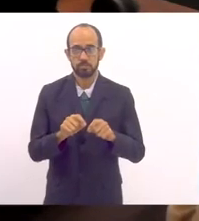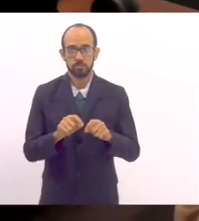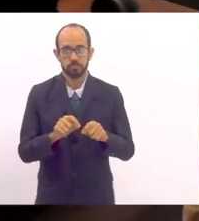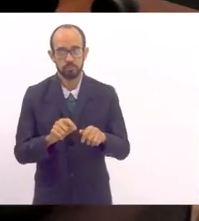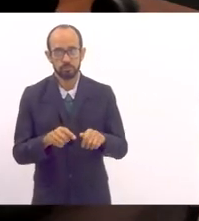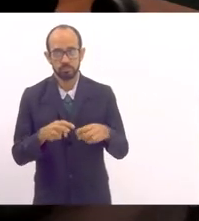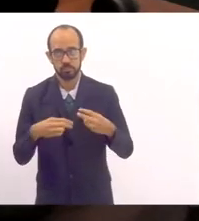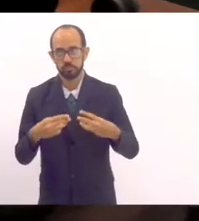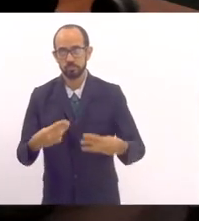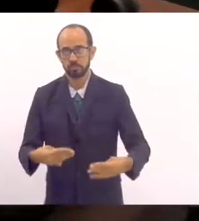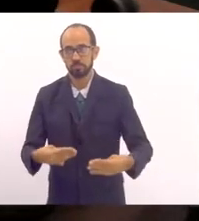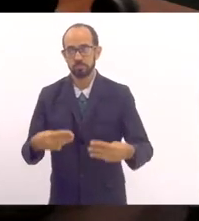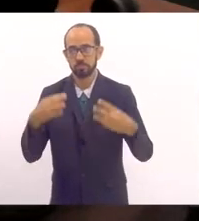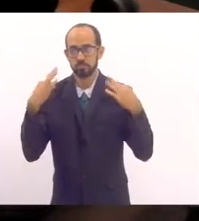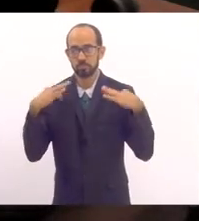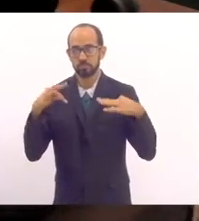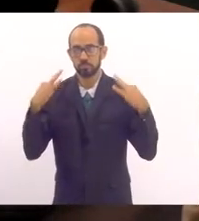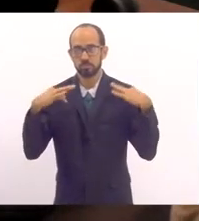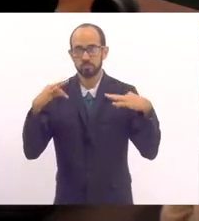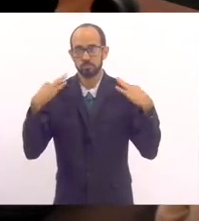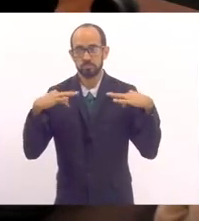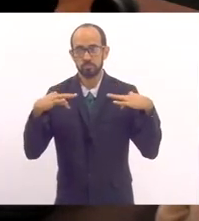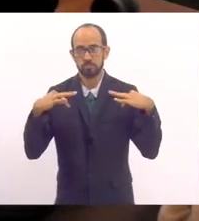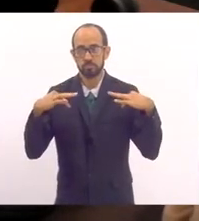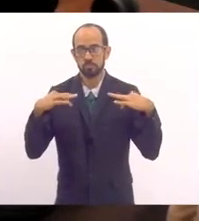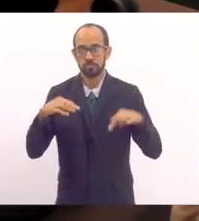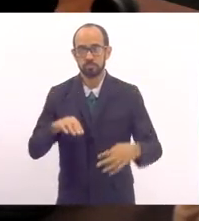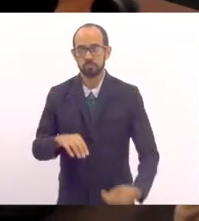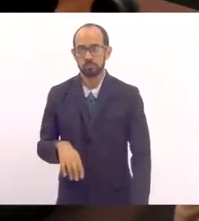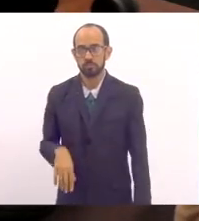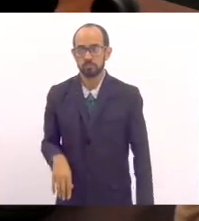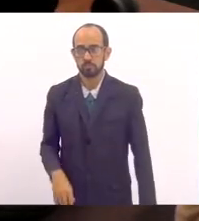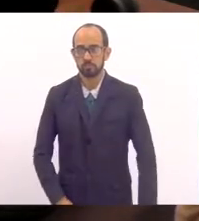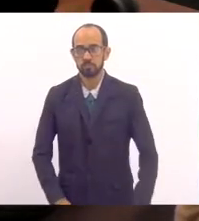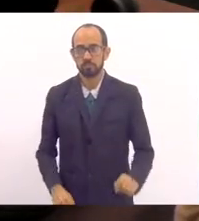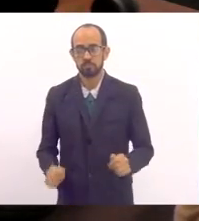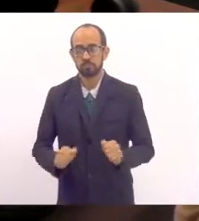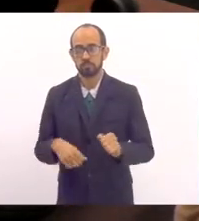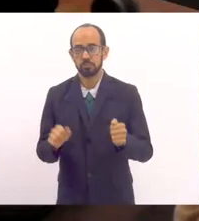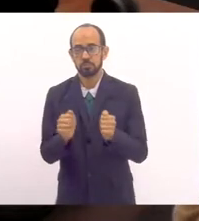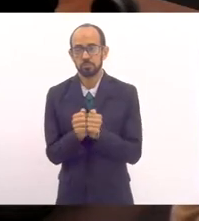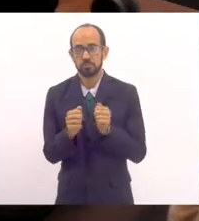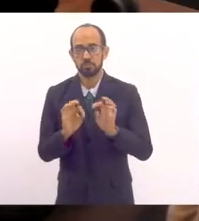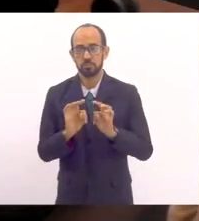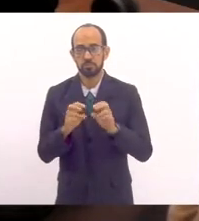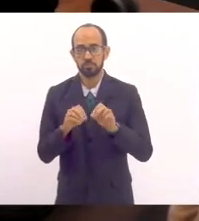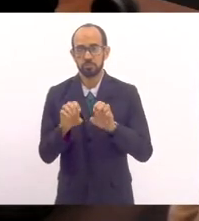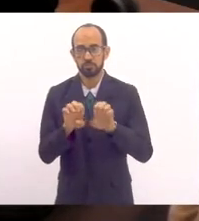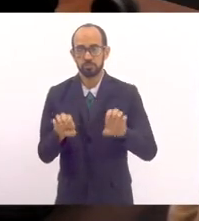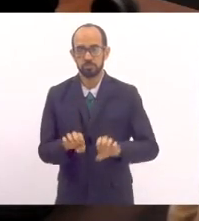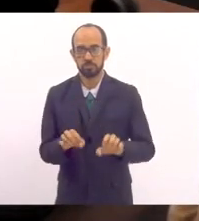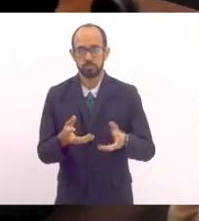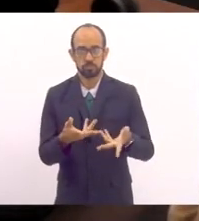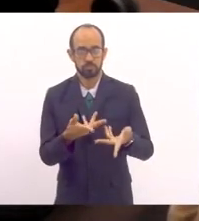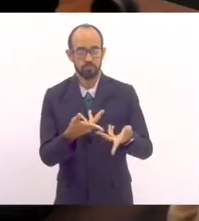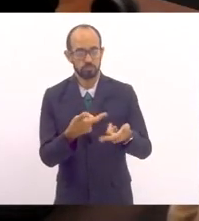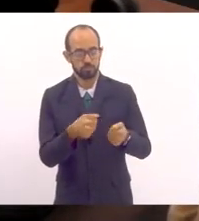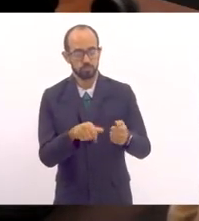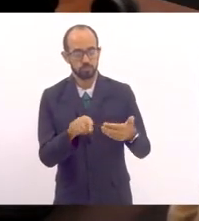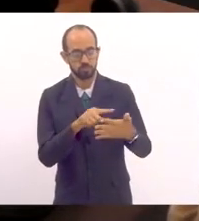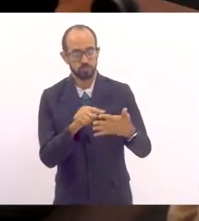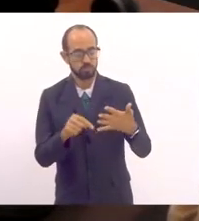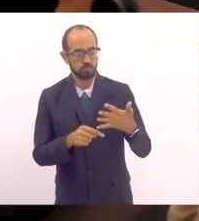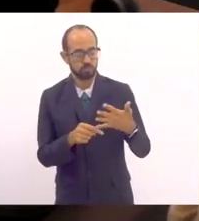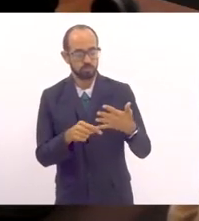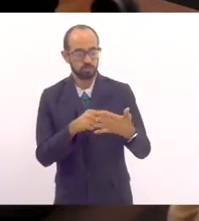o Ministério do Turismo, através de toda a estrutura maravilhosa, são cinco